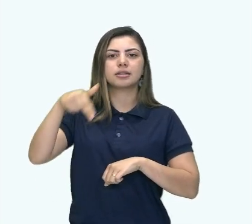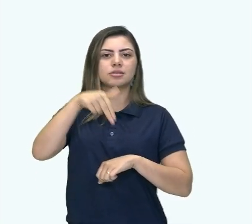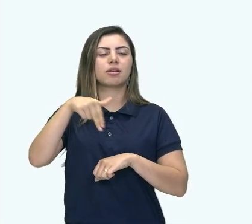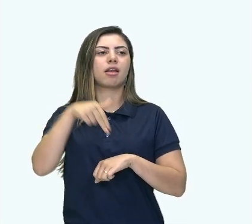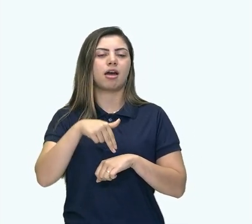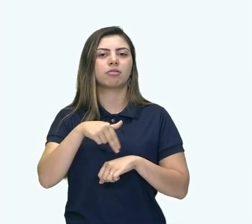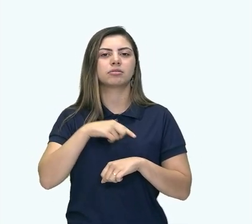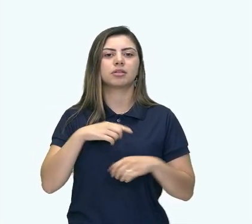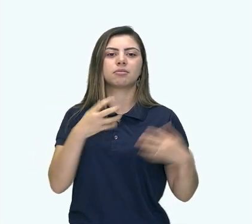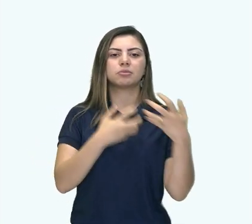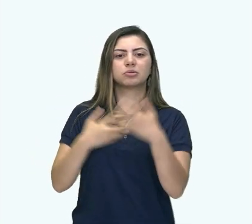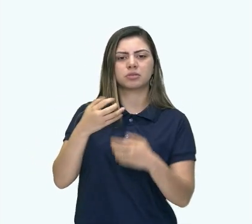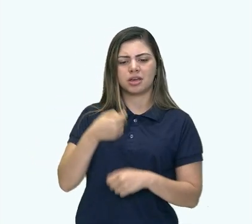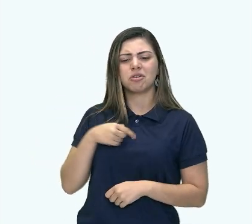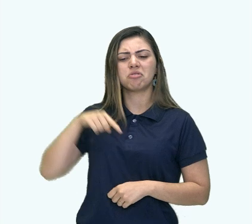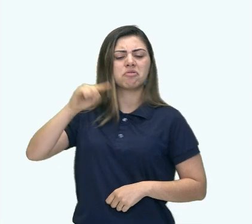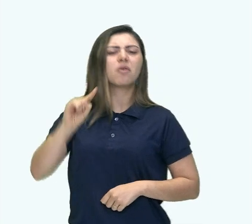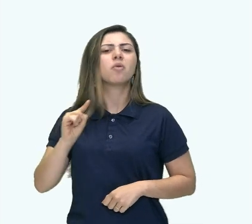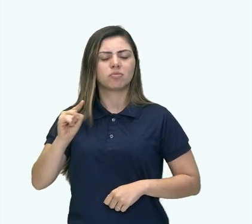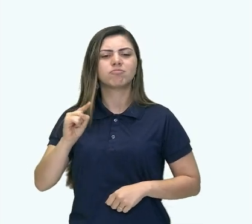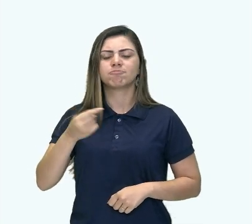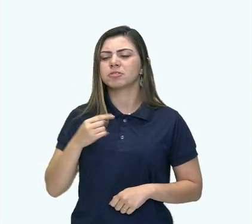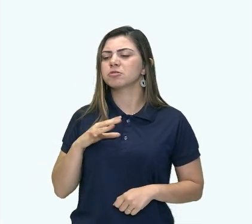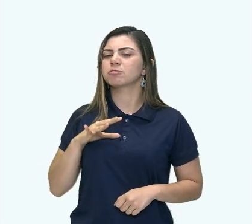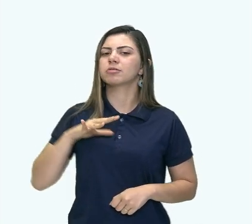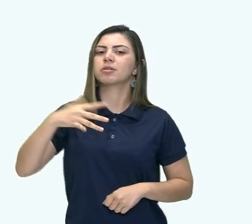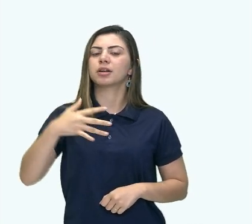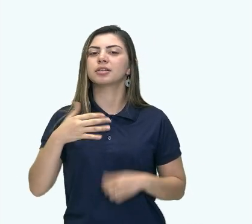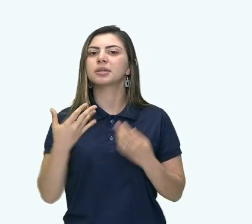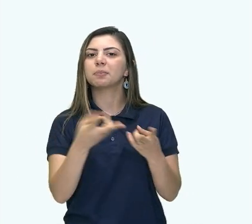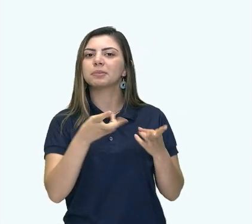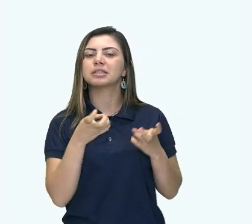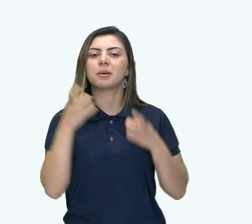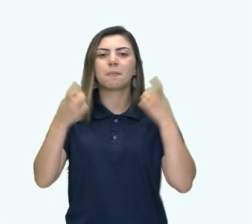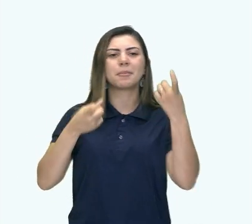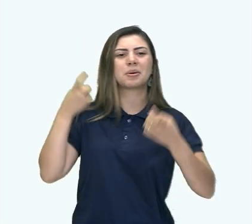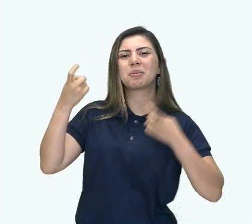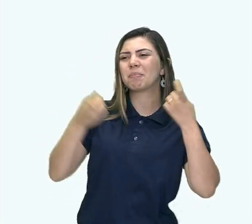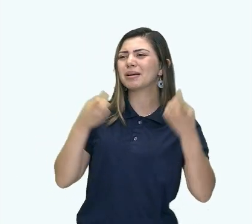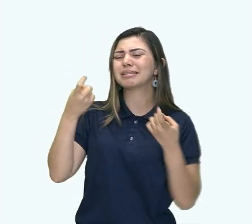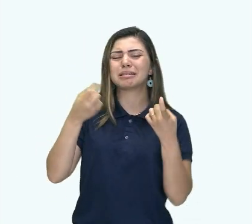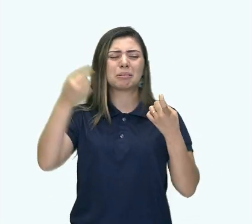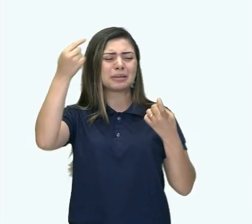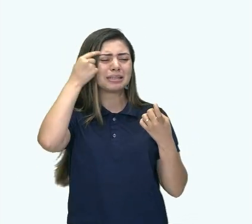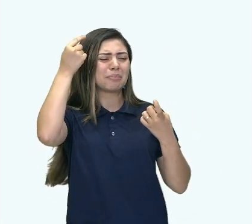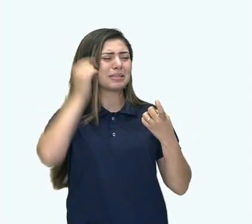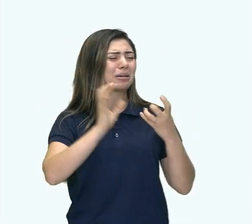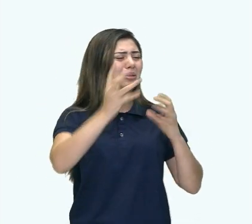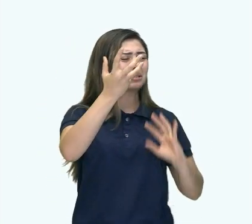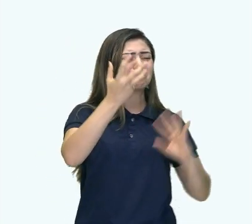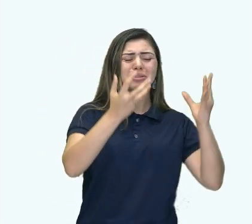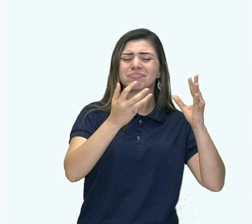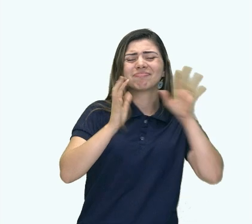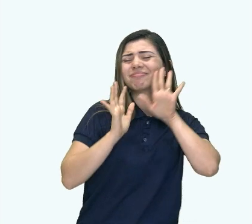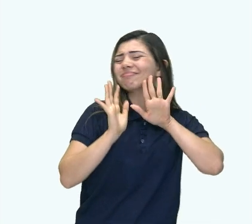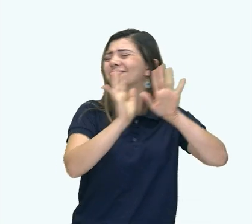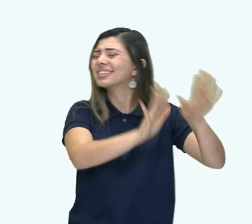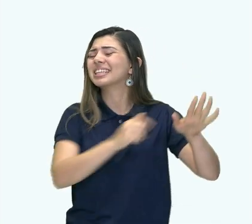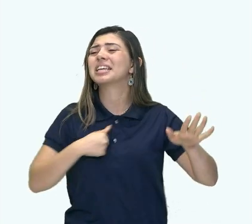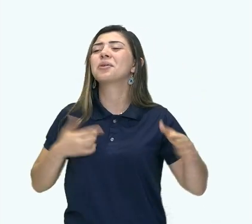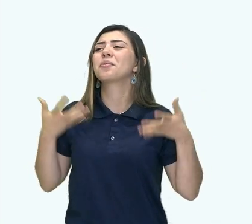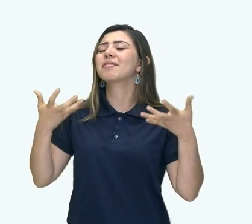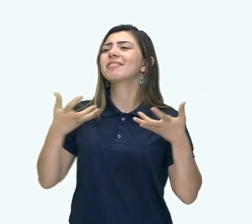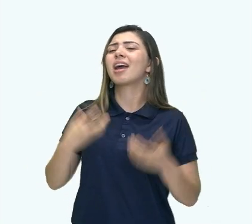não? Aí nós temos a questão da despreocupação, né? Eu não quero mais pensar sobre o que está acontecendo, eu quero ficar despreocupado,